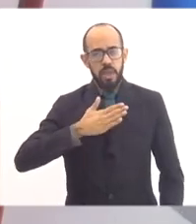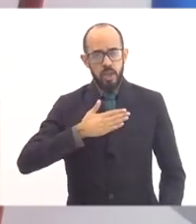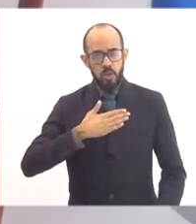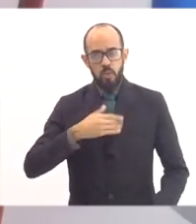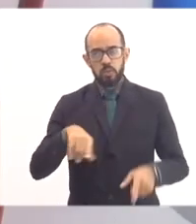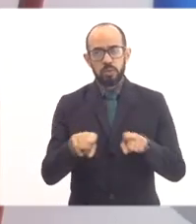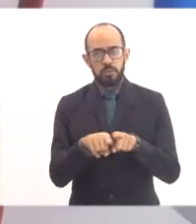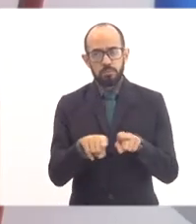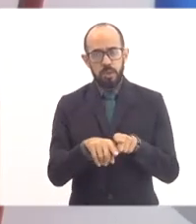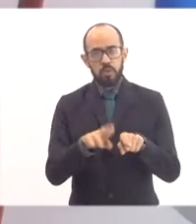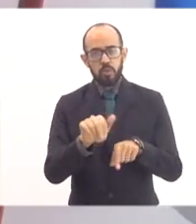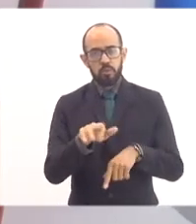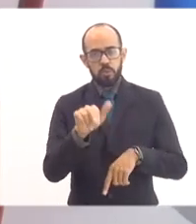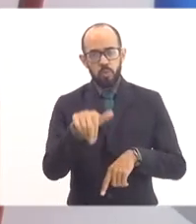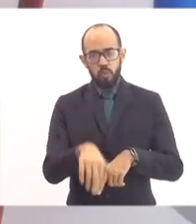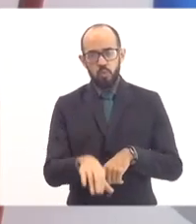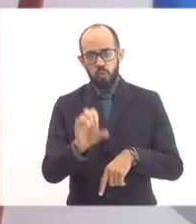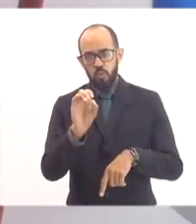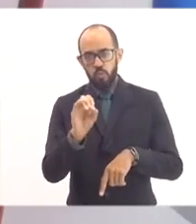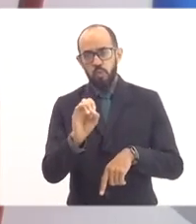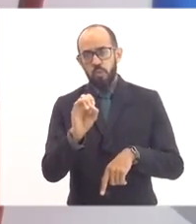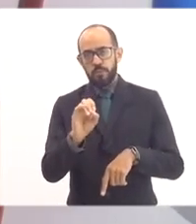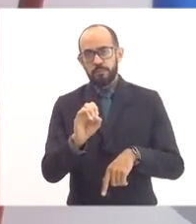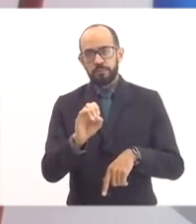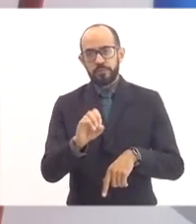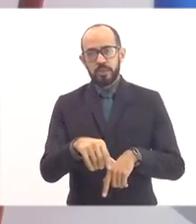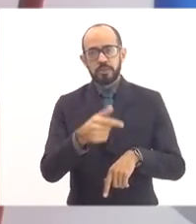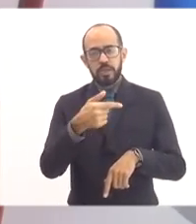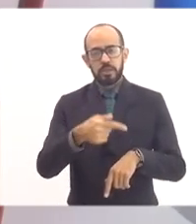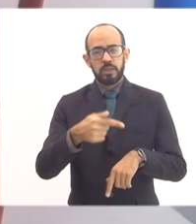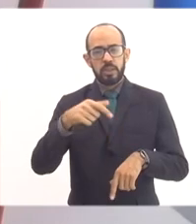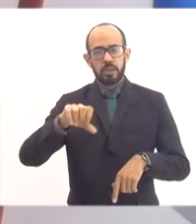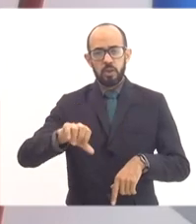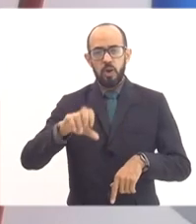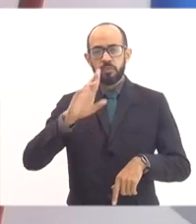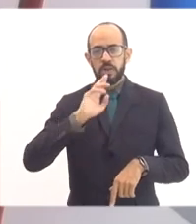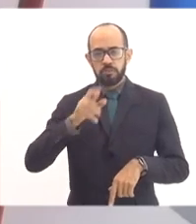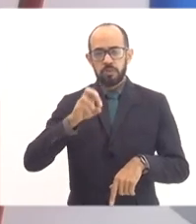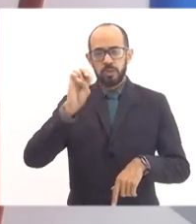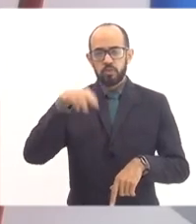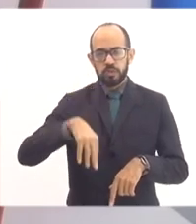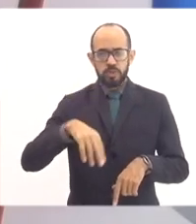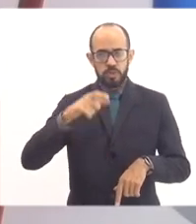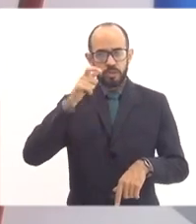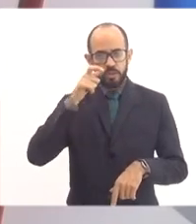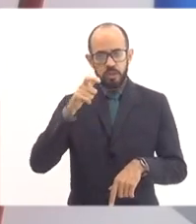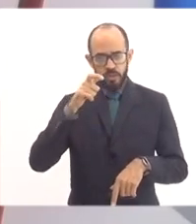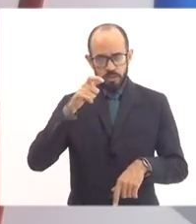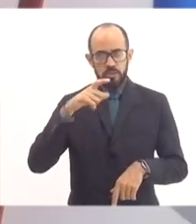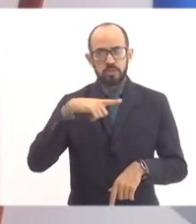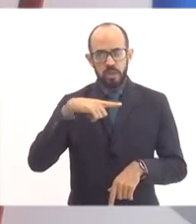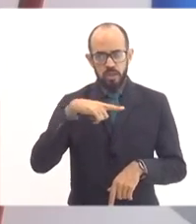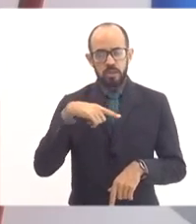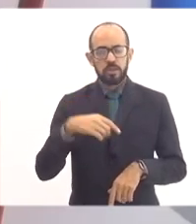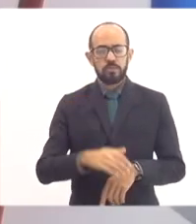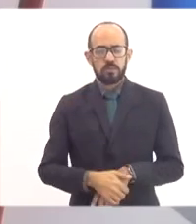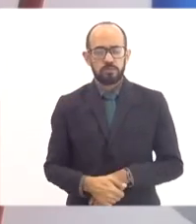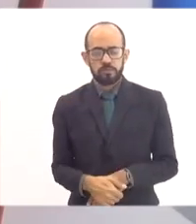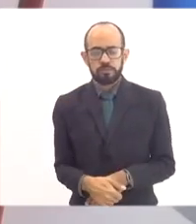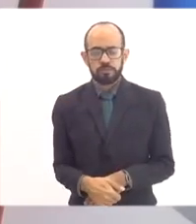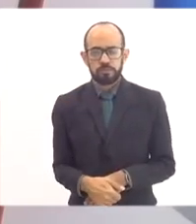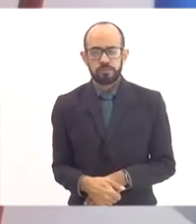também do deputado Bruno Dauari, e 79 pessoas responderam ao edital de manifestação de